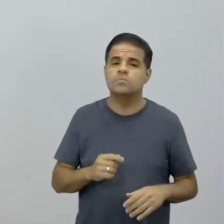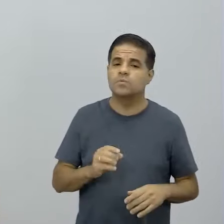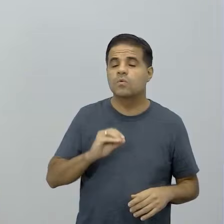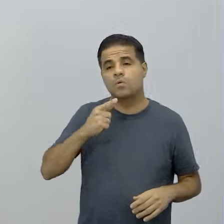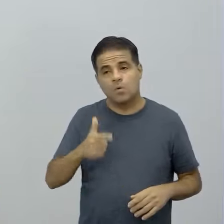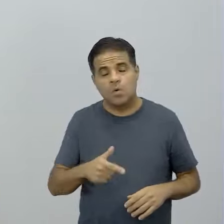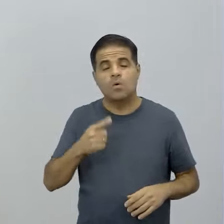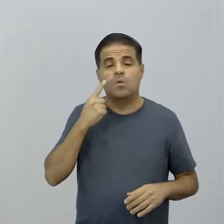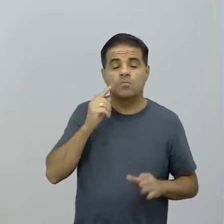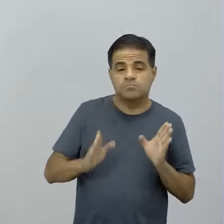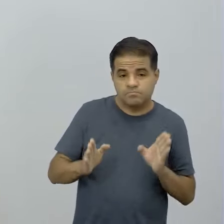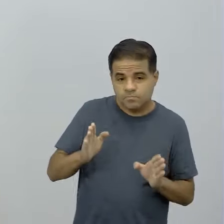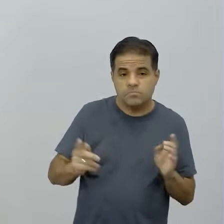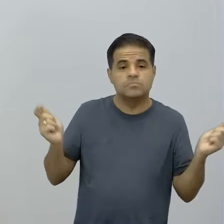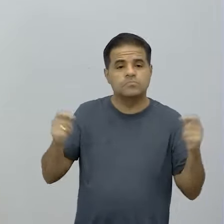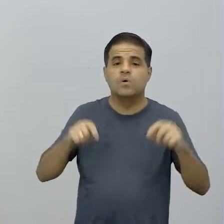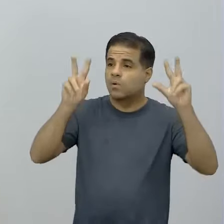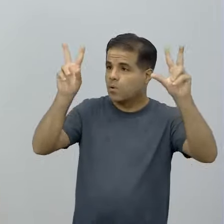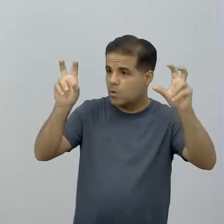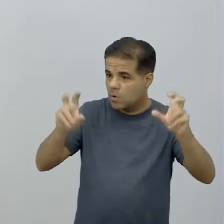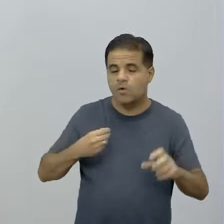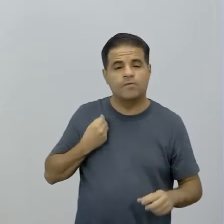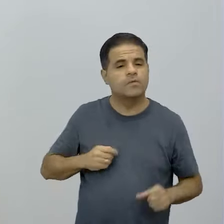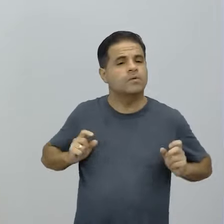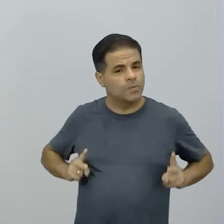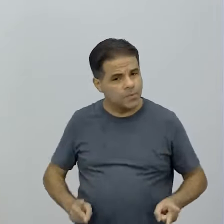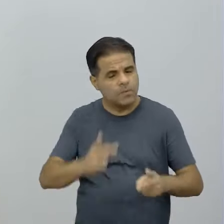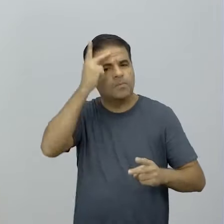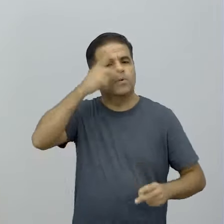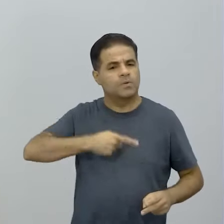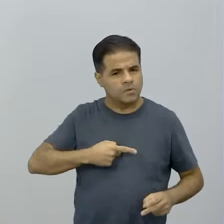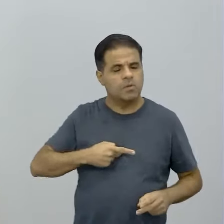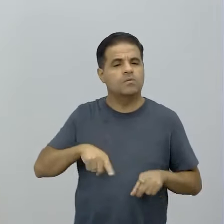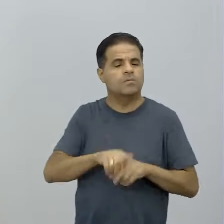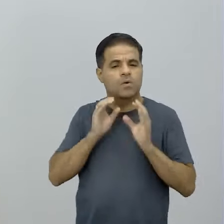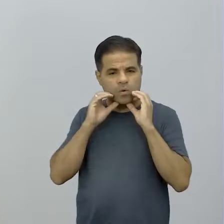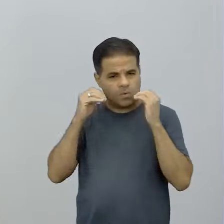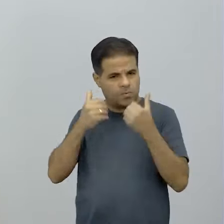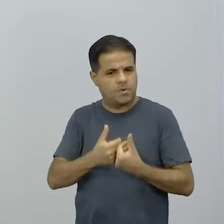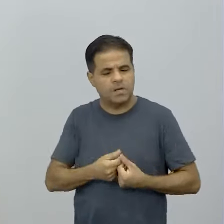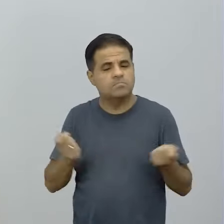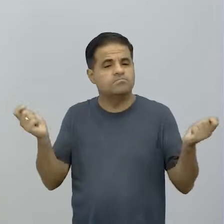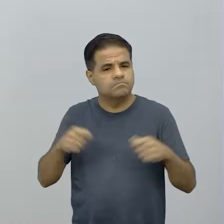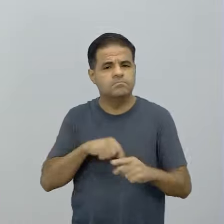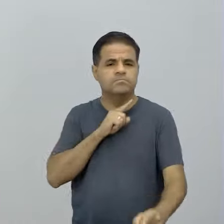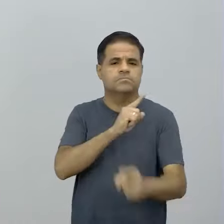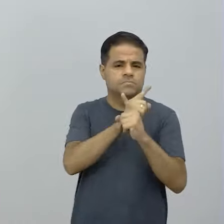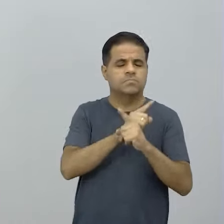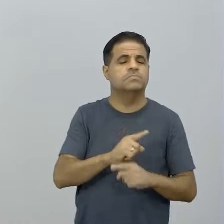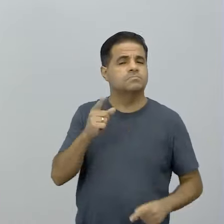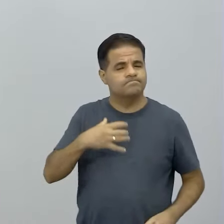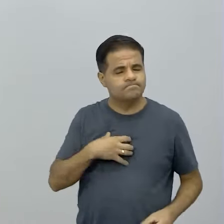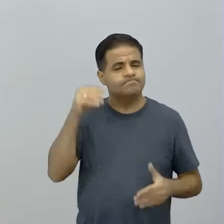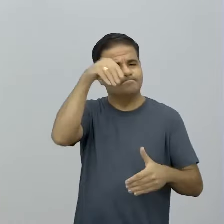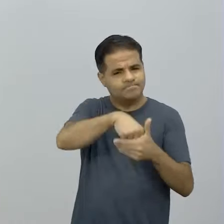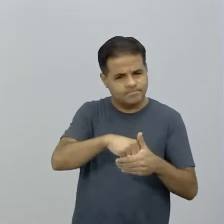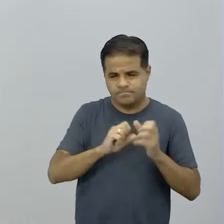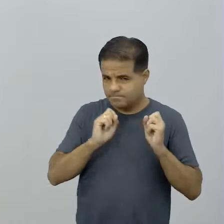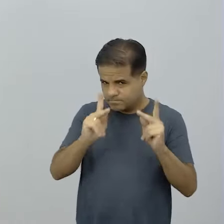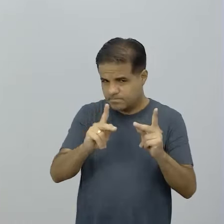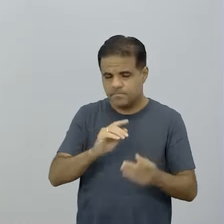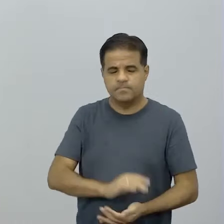ou provisórias para que questões da vida cotidiana, pessoal e da comunidade em que se encontram inseridos,